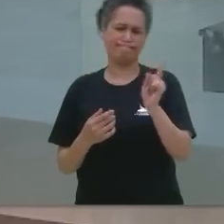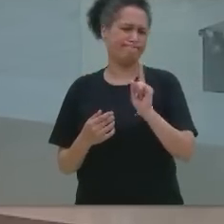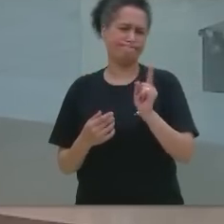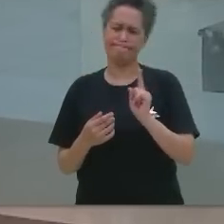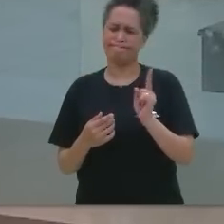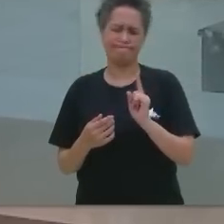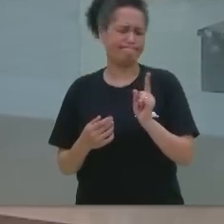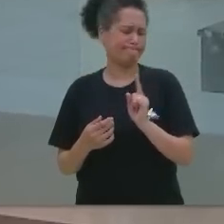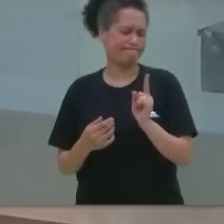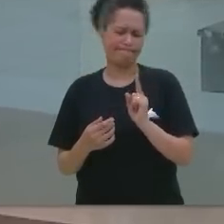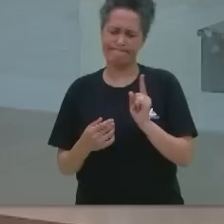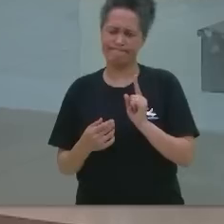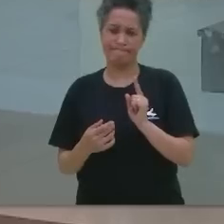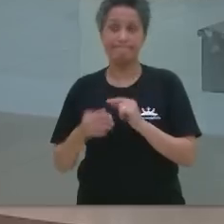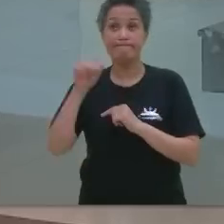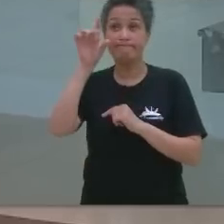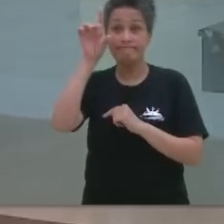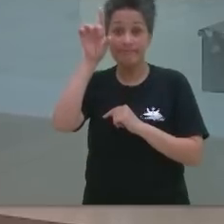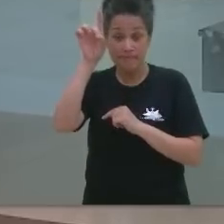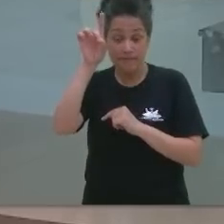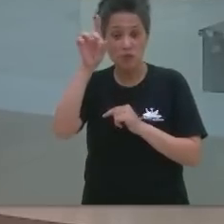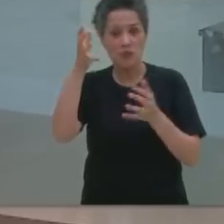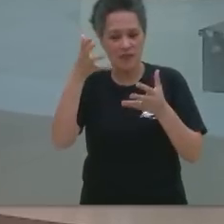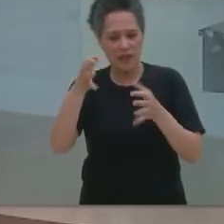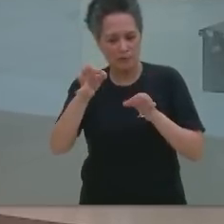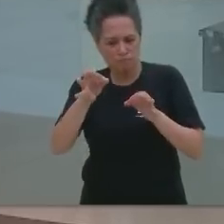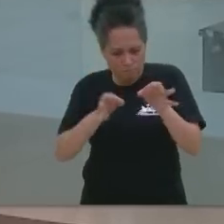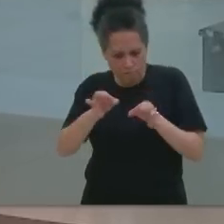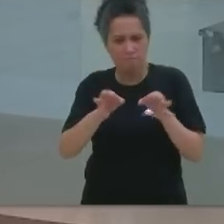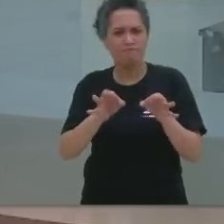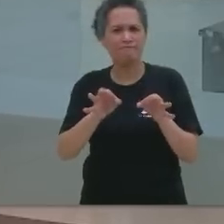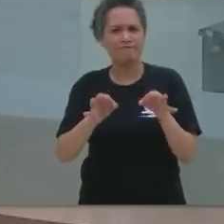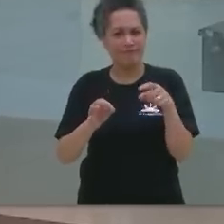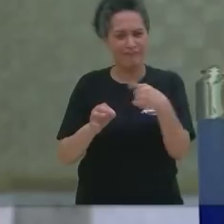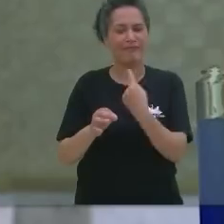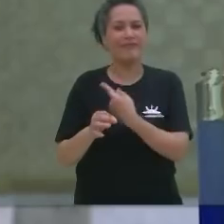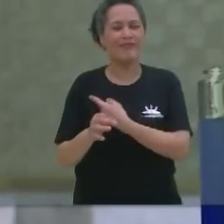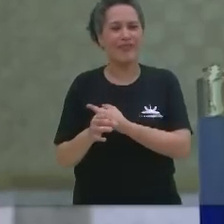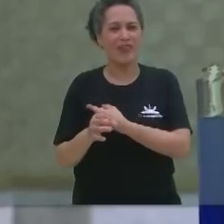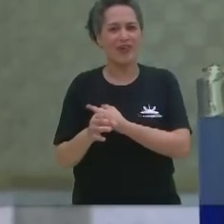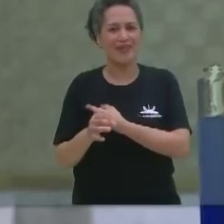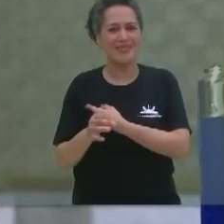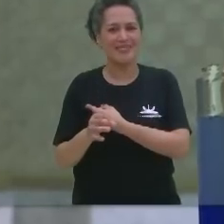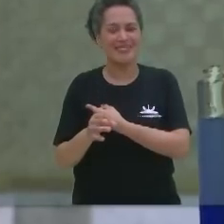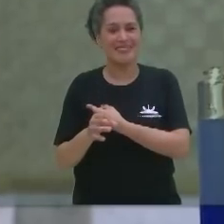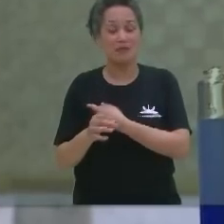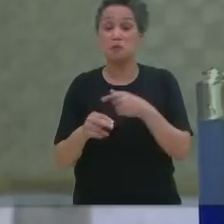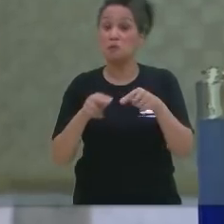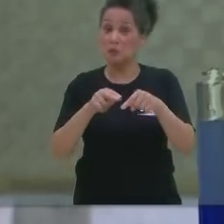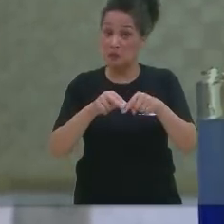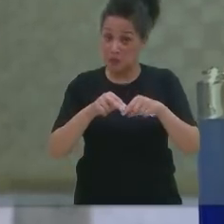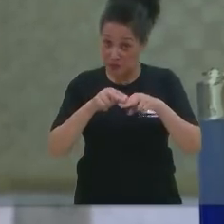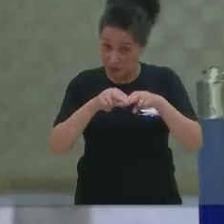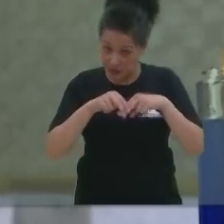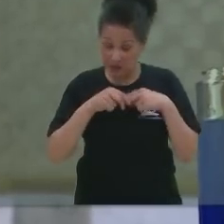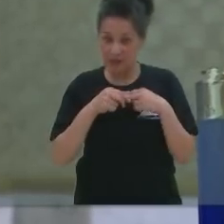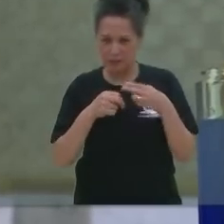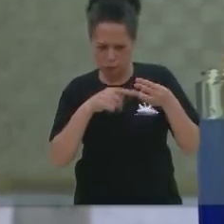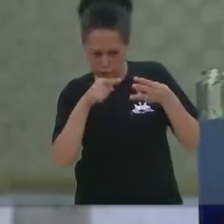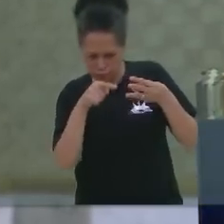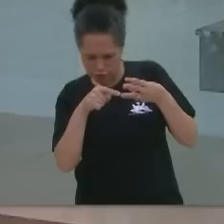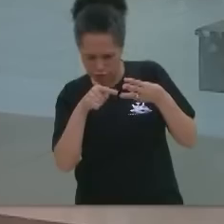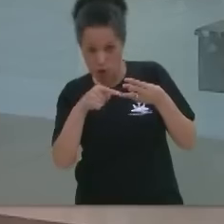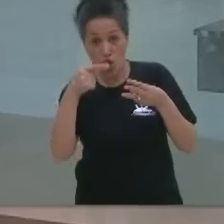sem preparo. Por isso a mensagem dele. Por isso que ele vai dizer a terceira comparação.